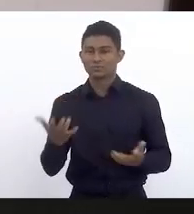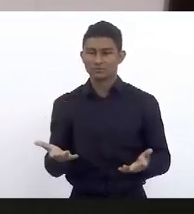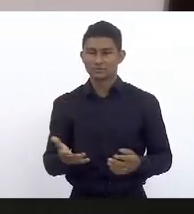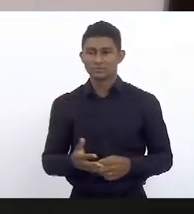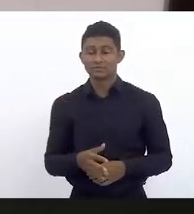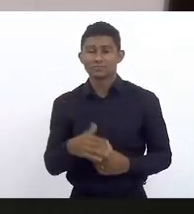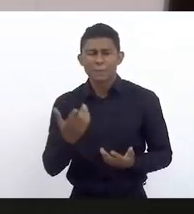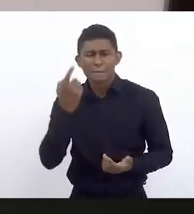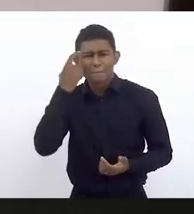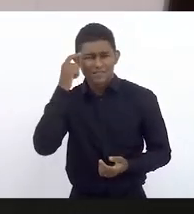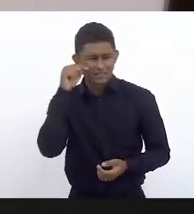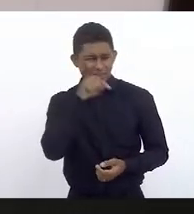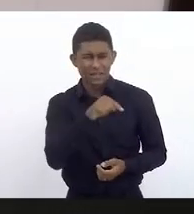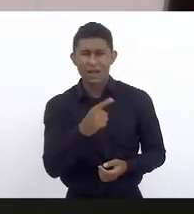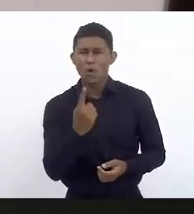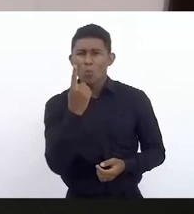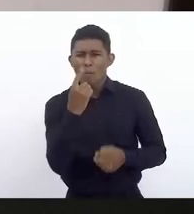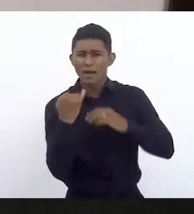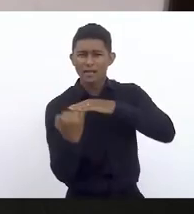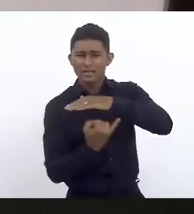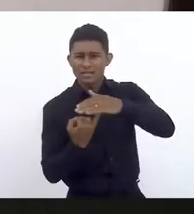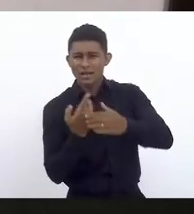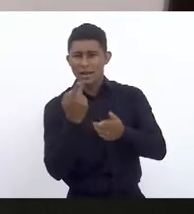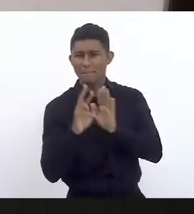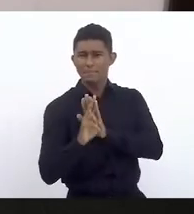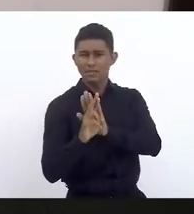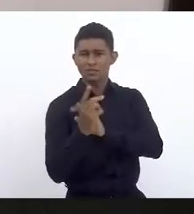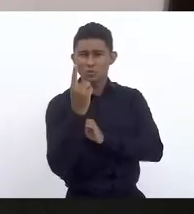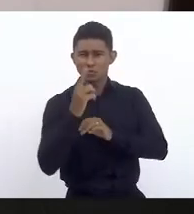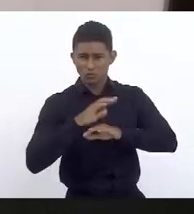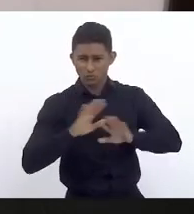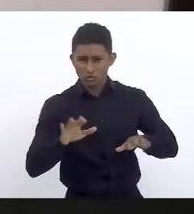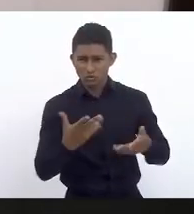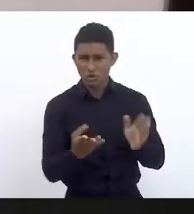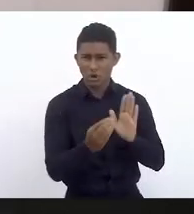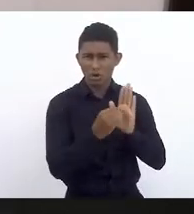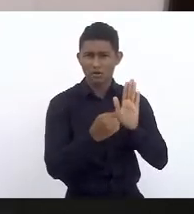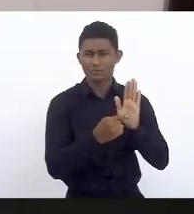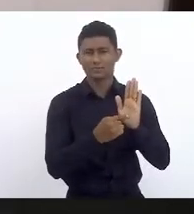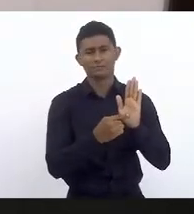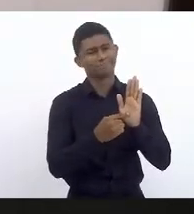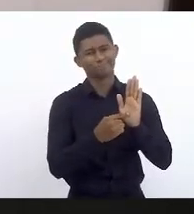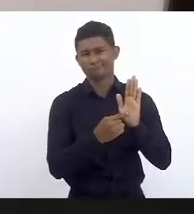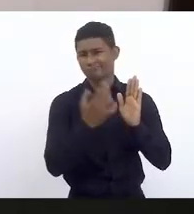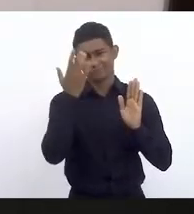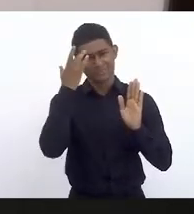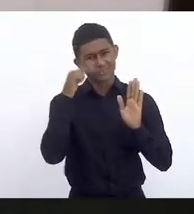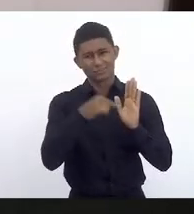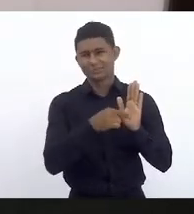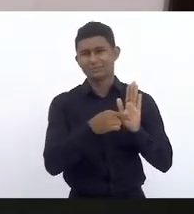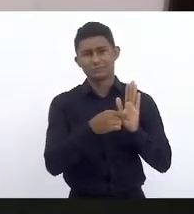uma entidade só, no meu entendimento, um número